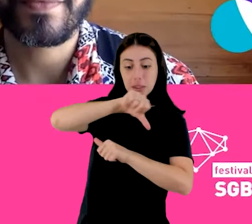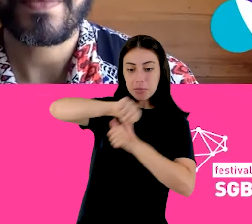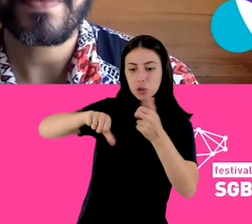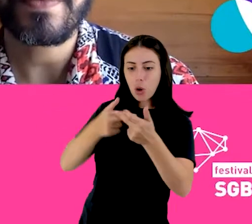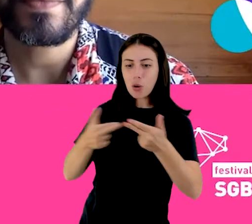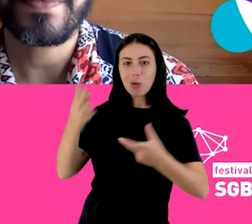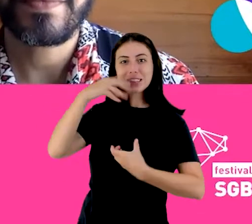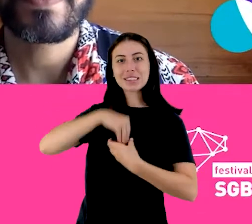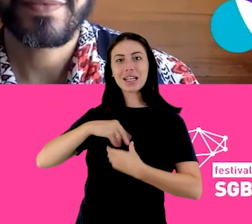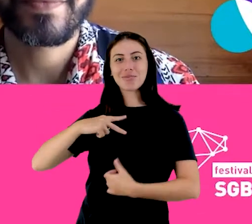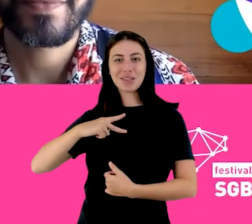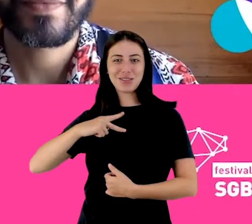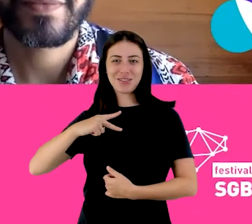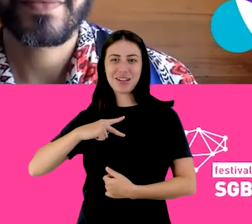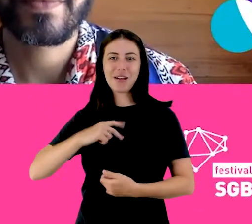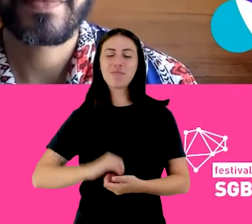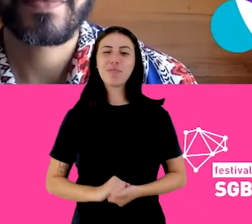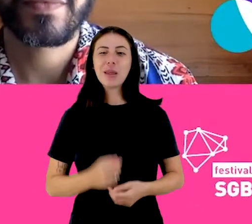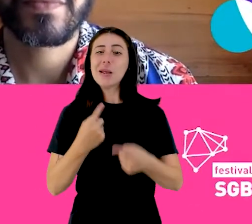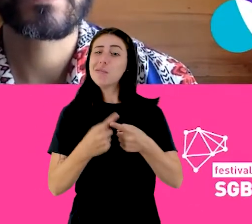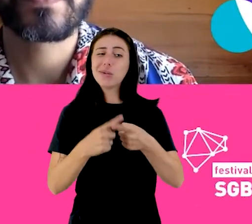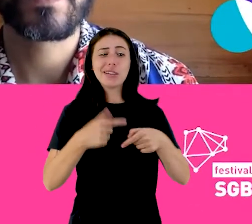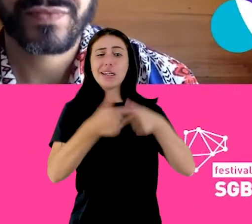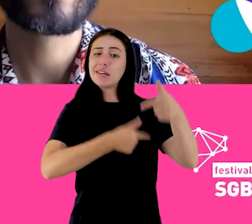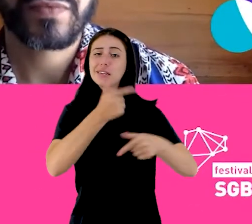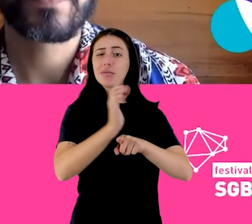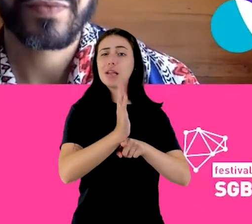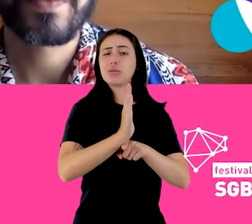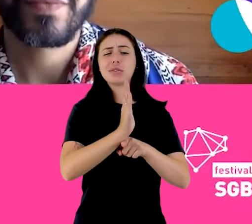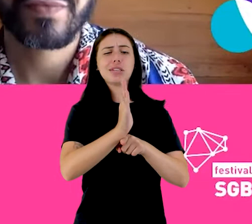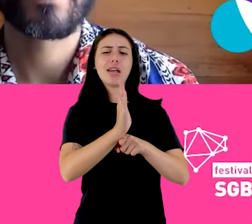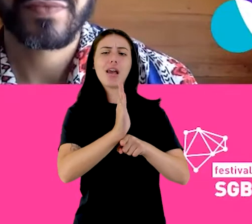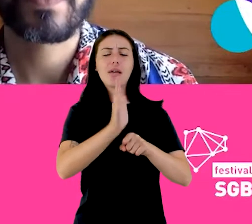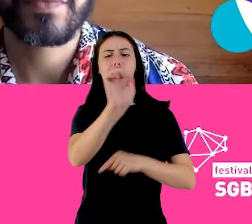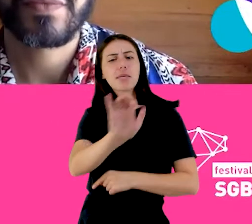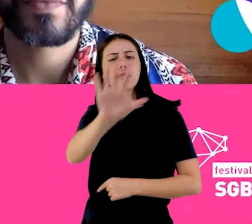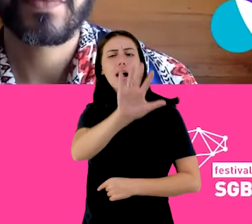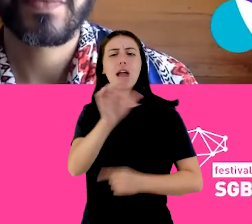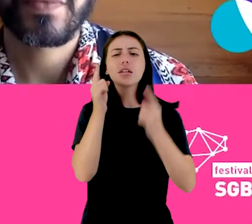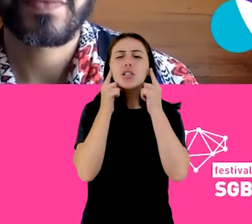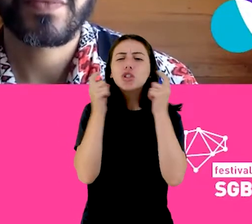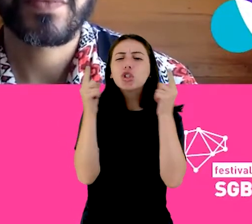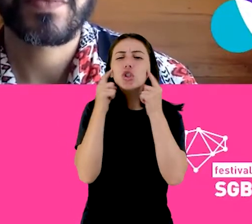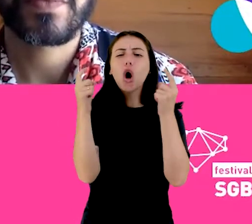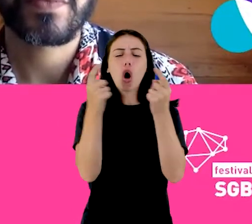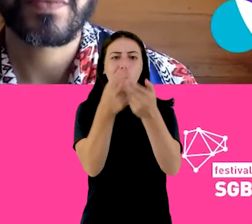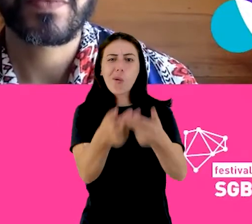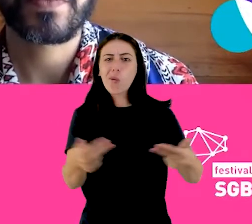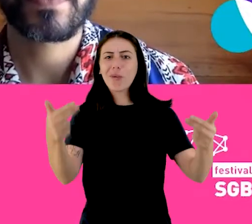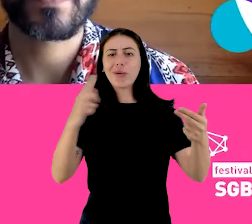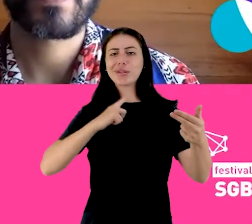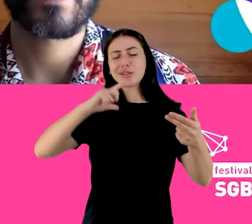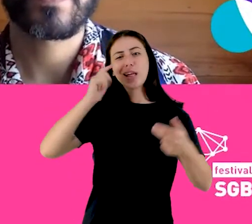eu abraço para fazer distribuição de impacto, eles me mudam um pouco, sabe, de uma certa forma, porque a gente está trabalhando com cinema, trabalhando